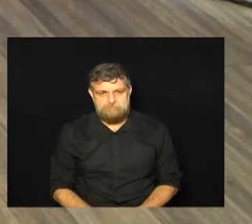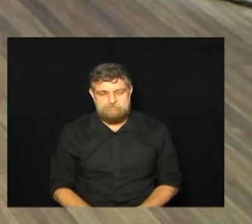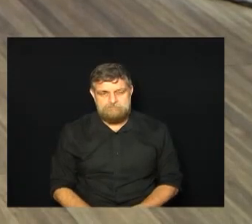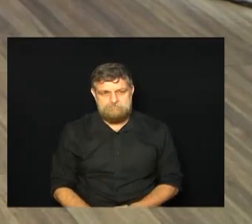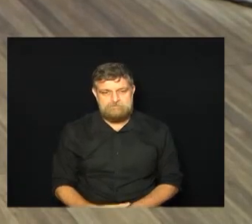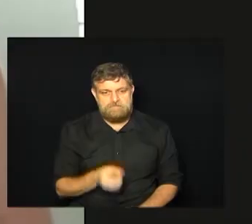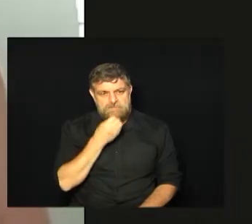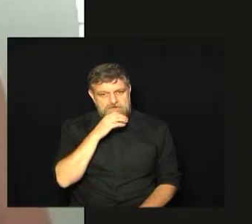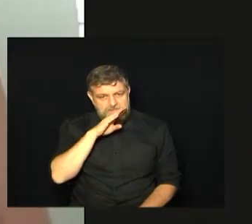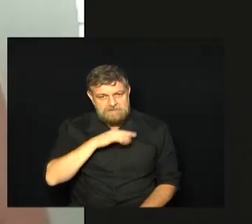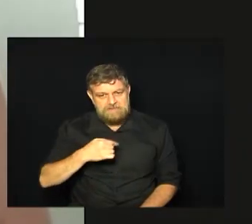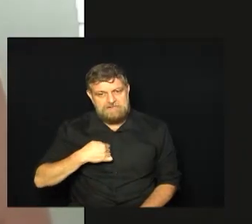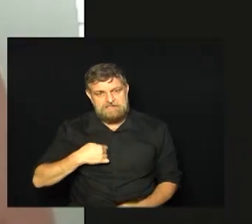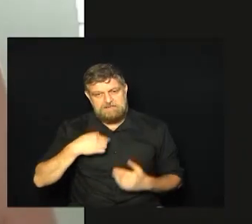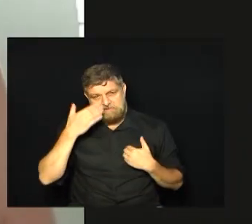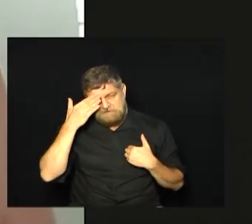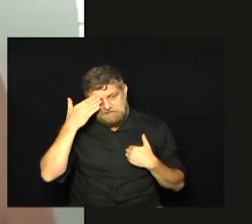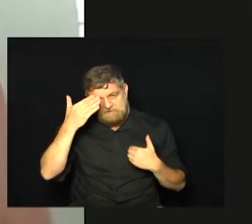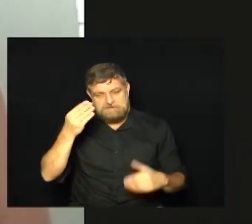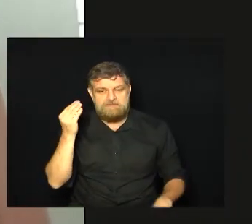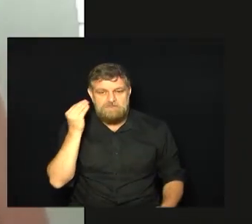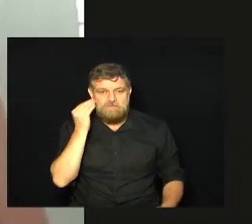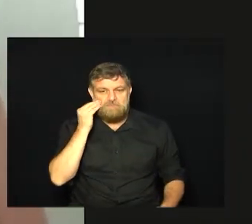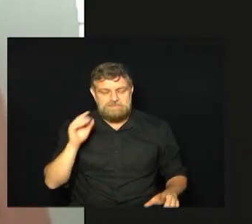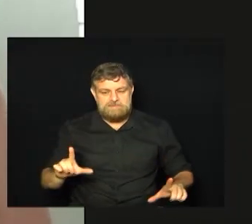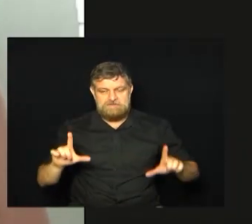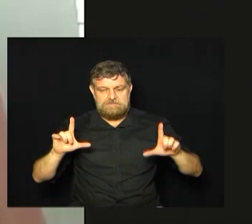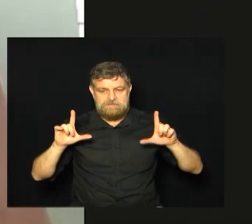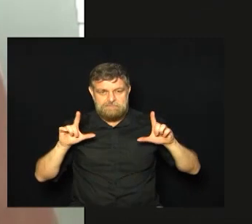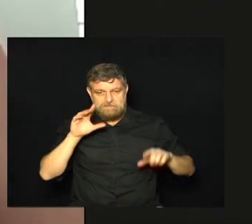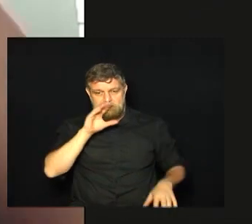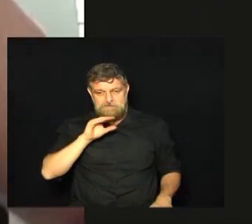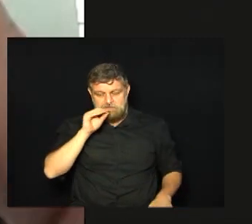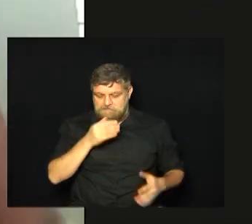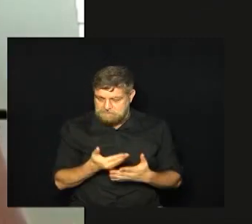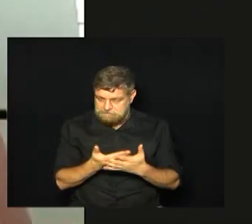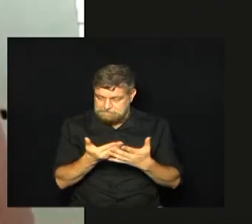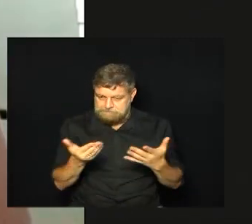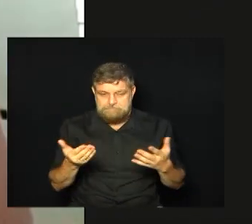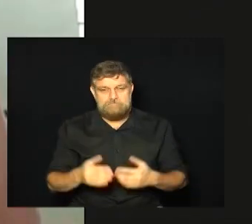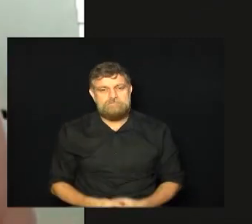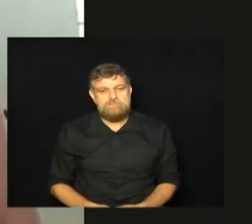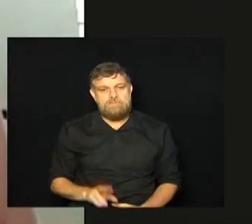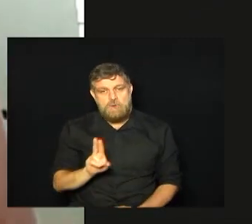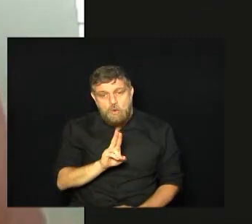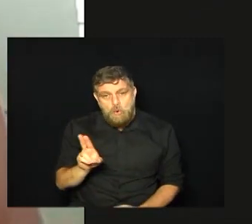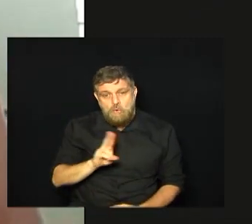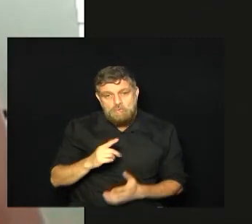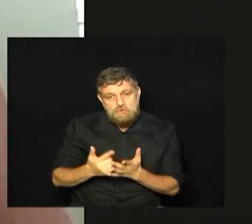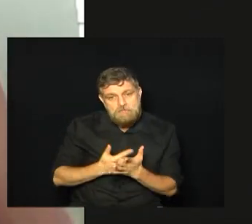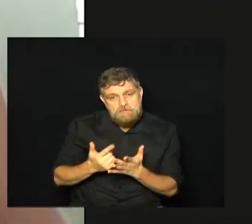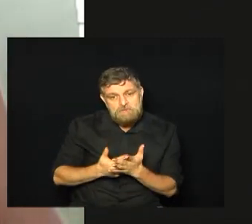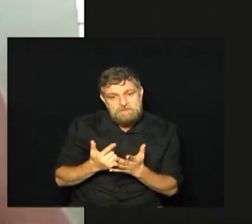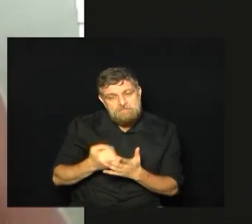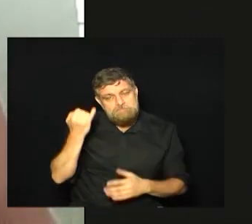Boa tarde, eu que agradeço pela oportunidade de estar aqui. Boa tarde a todos. Bom, o nome do livro